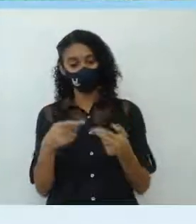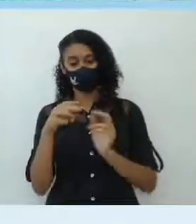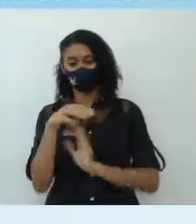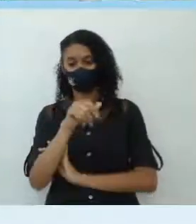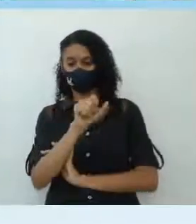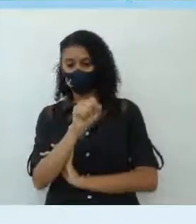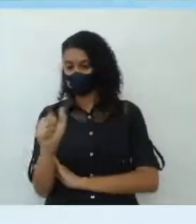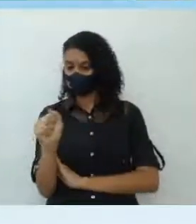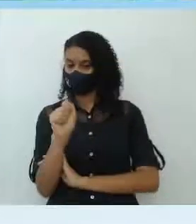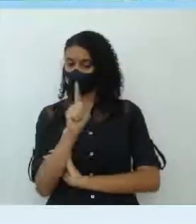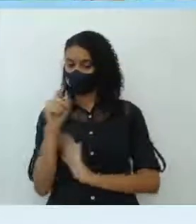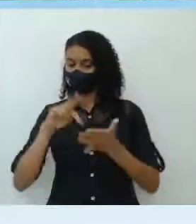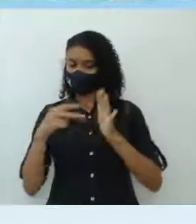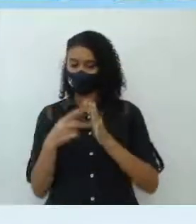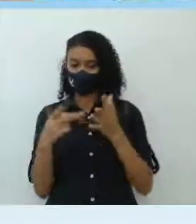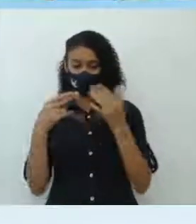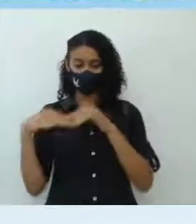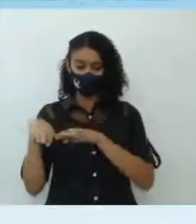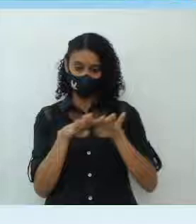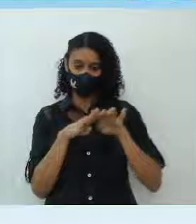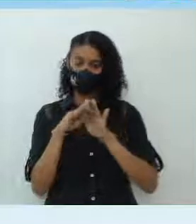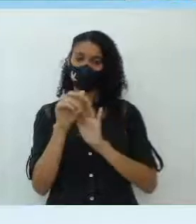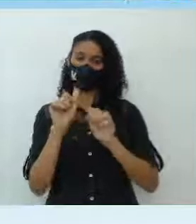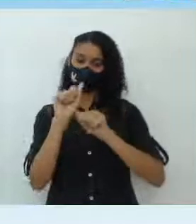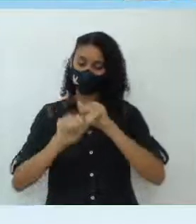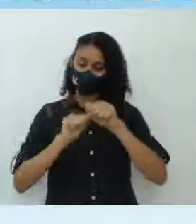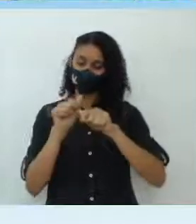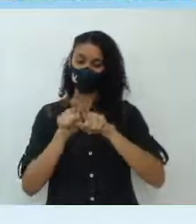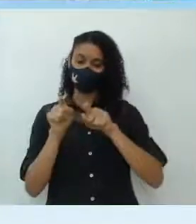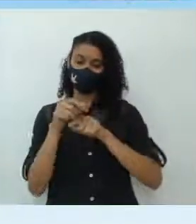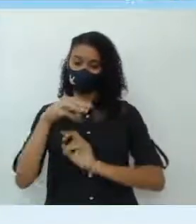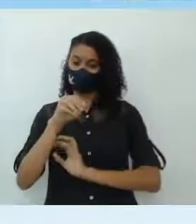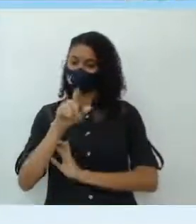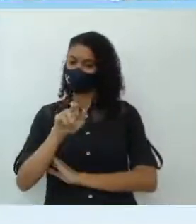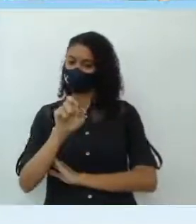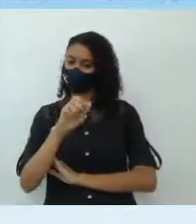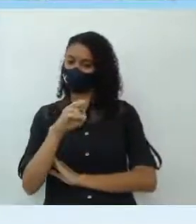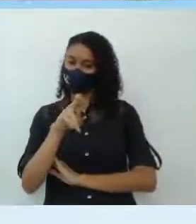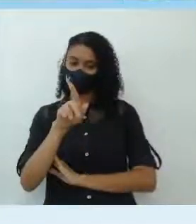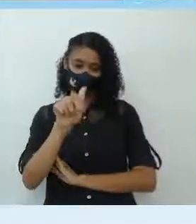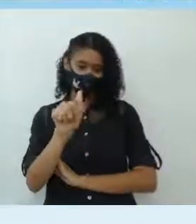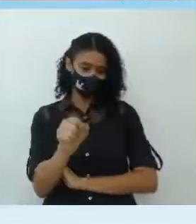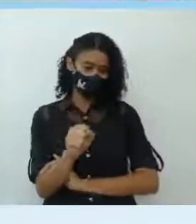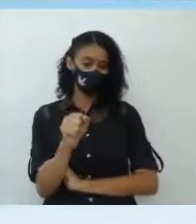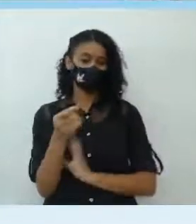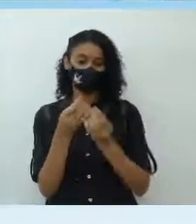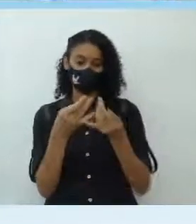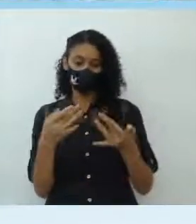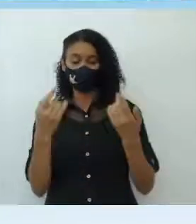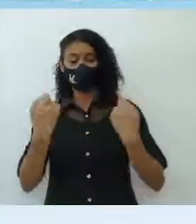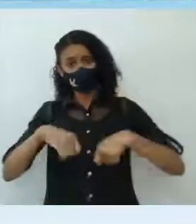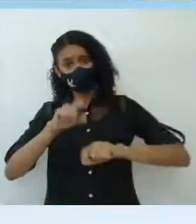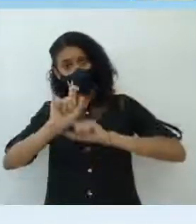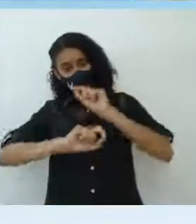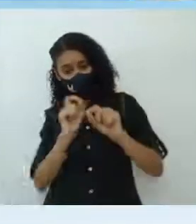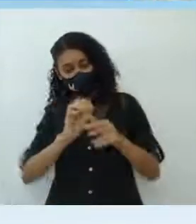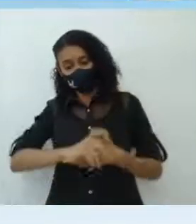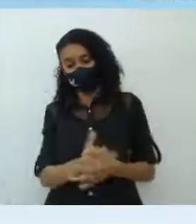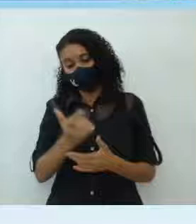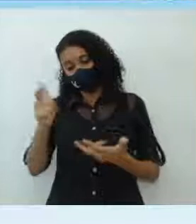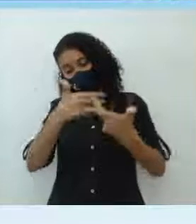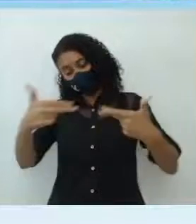não significa ter a mesma quantidade de átomos, de moléculas da mesma substância. Então é necessário uma